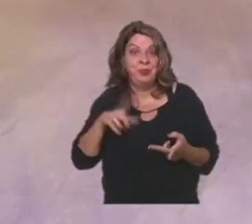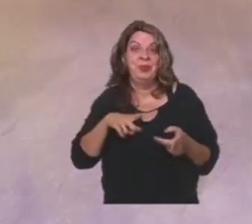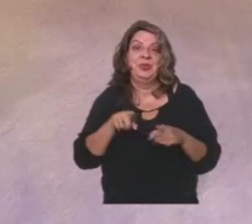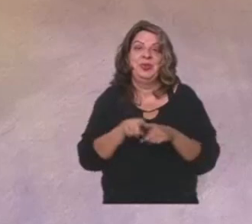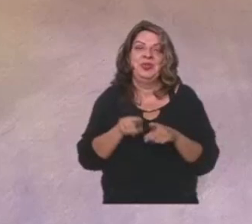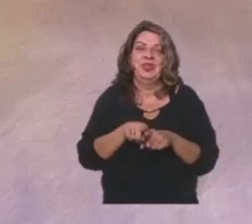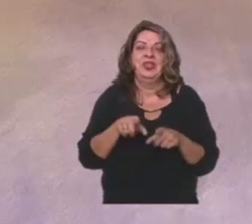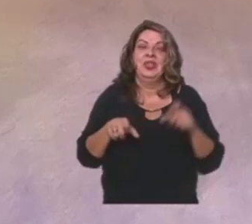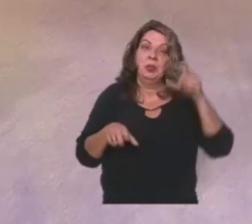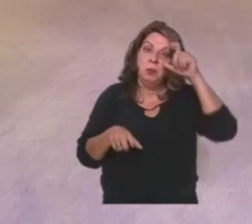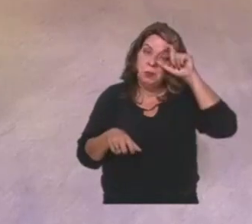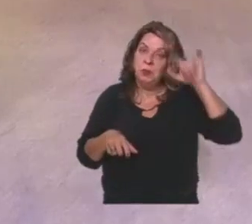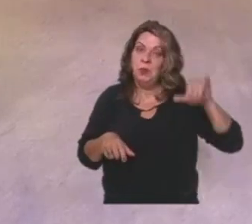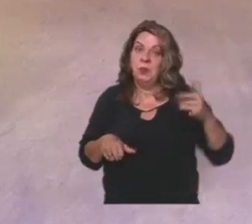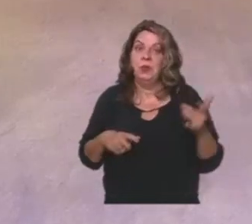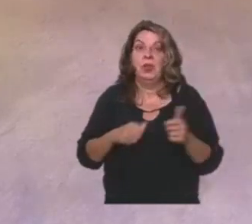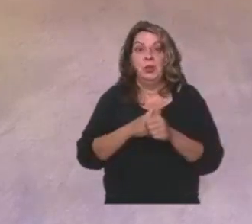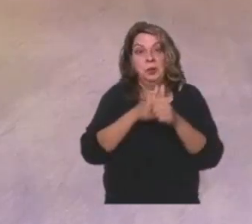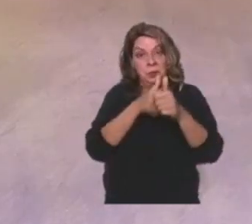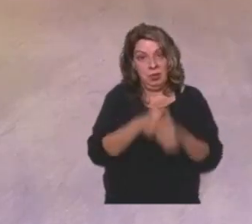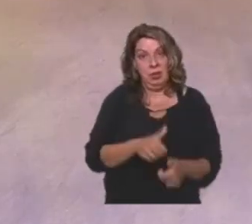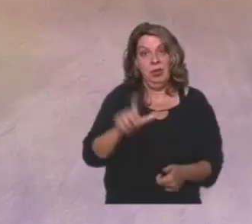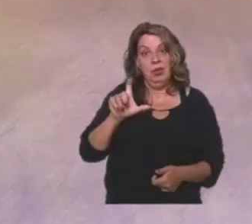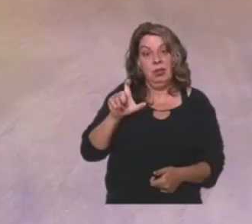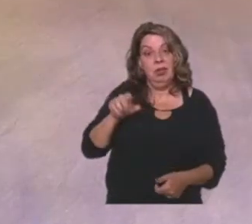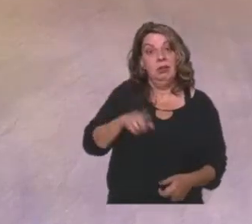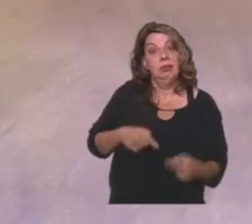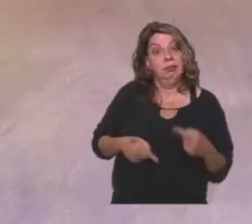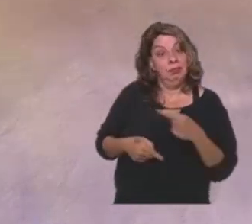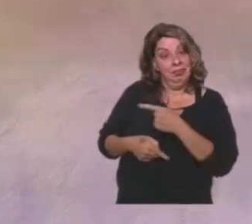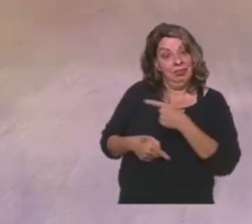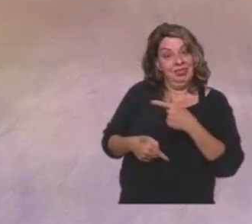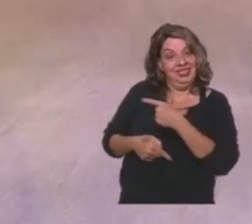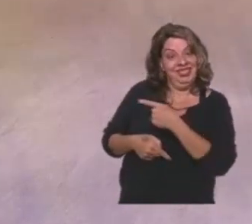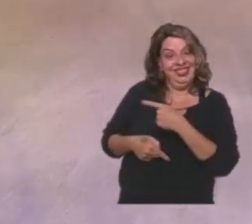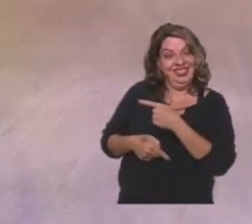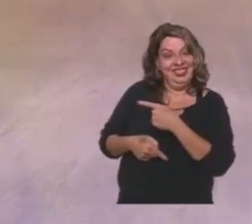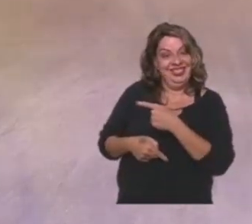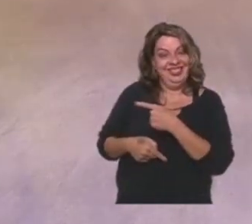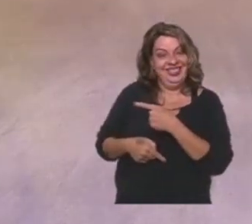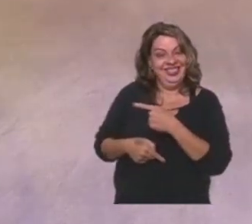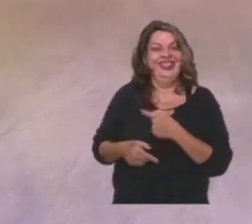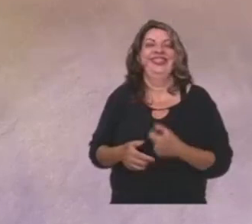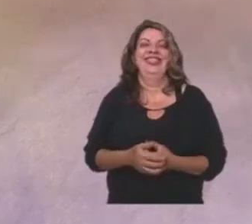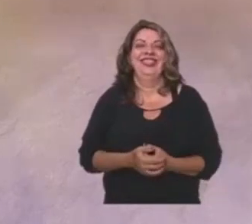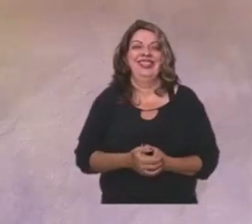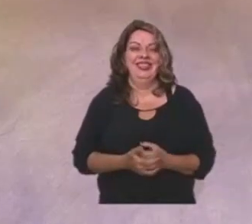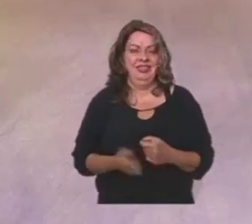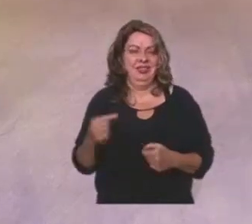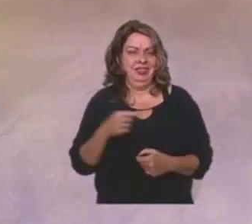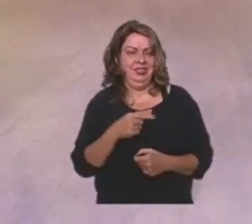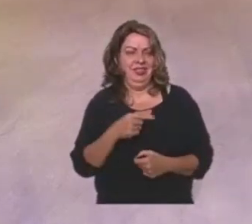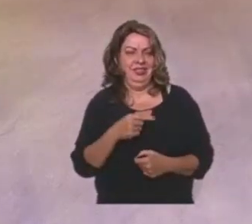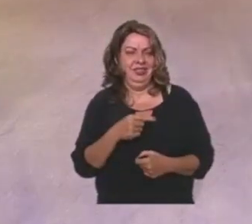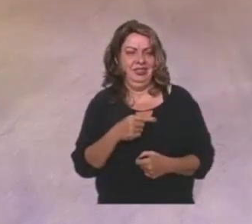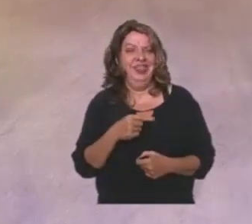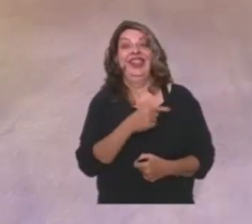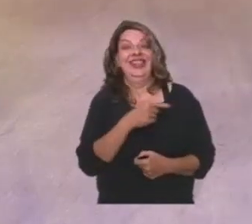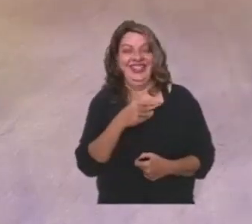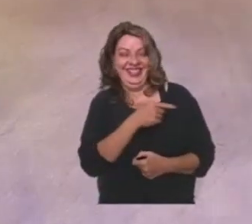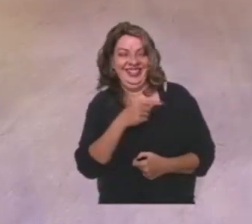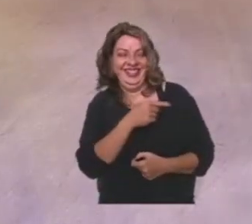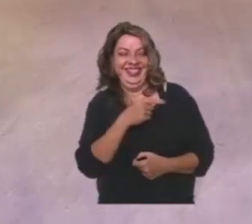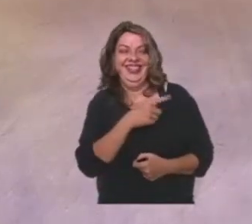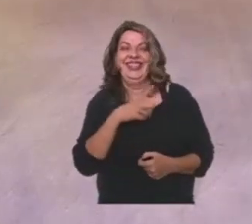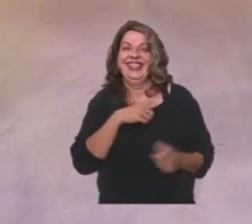Vessiane, 2 N's e I. Vai aparecer na tela para você ver a grafia correta. Durante aí toda semana, segunda, terça, até o domingo chegar, a